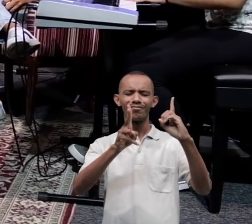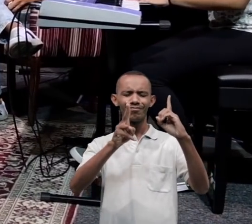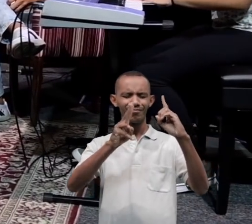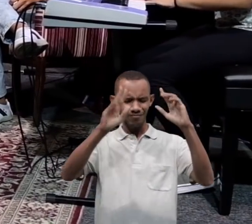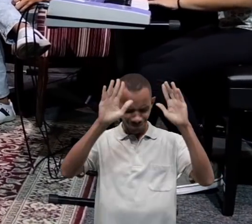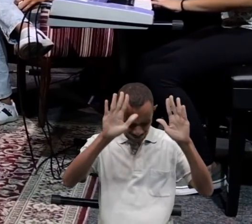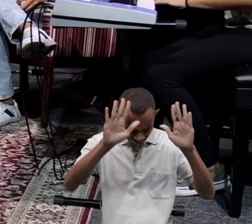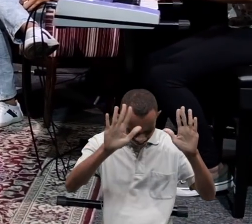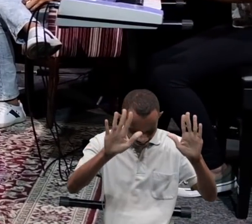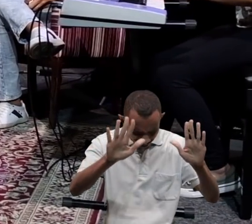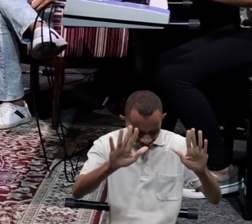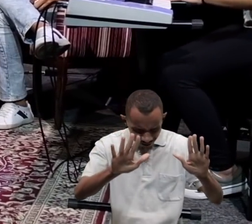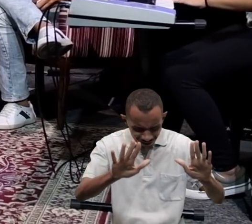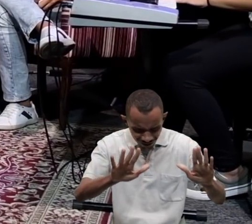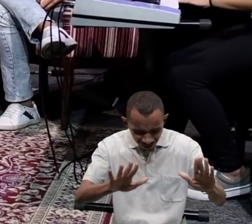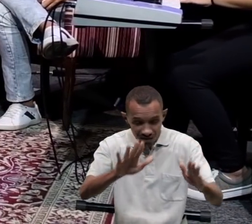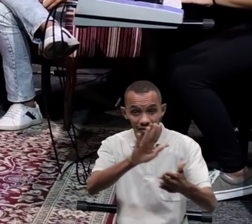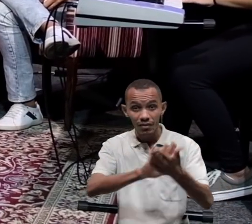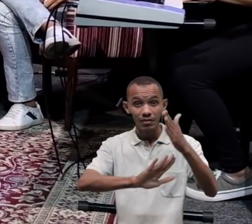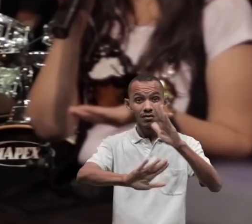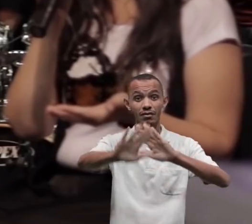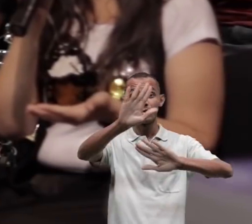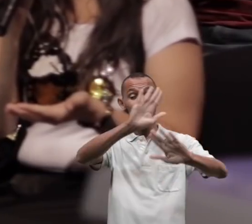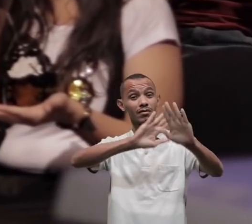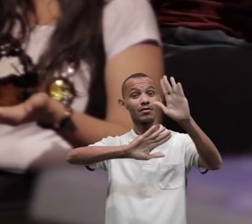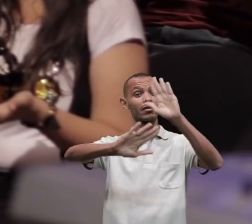que me render e te